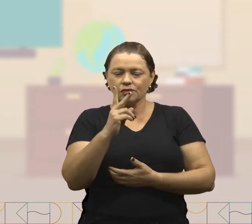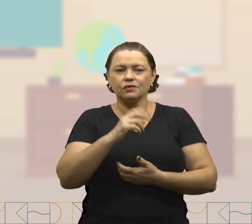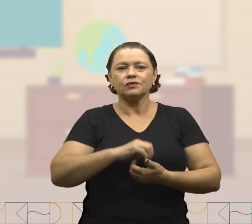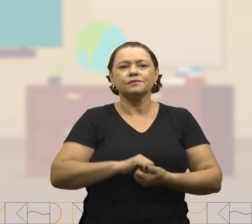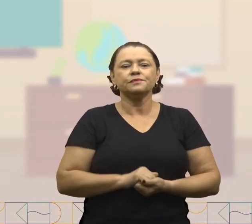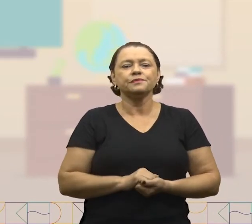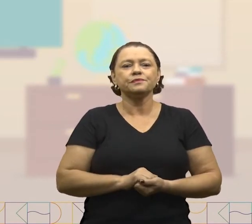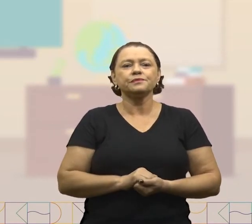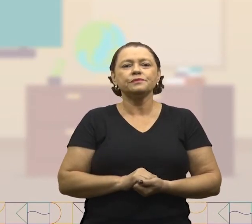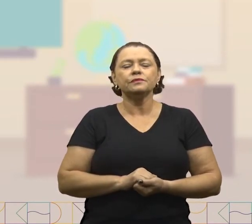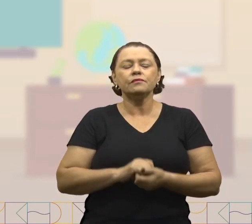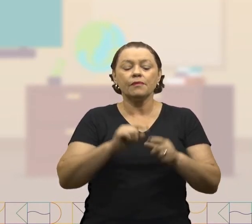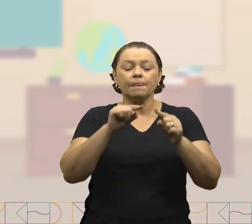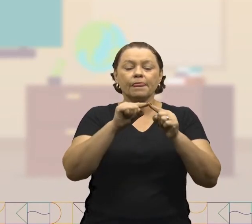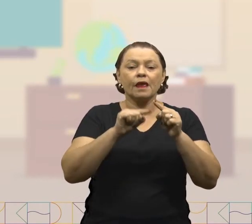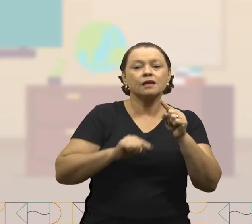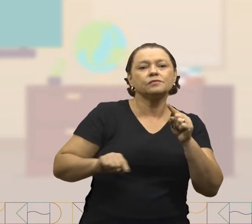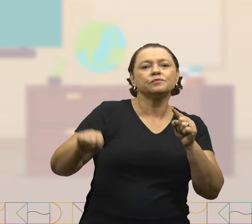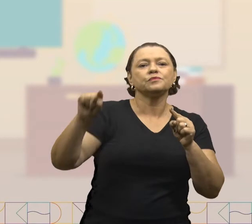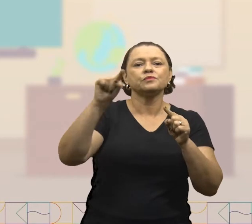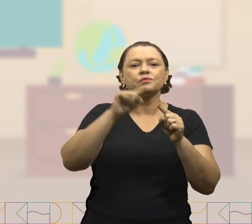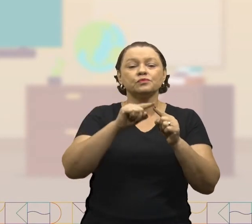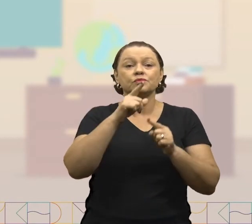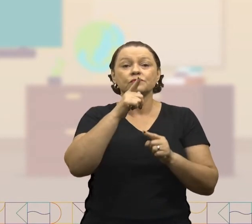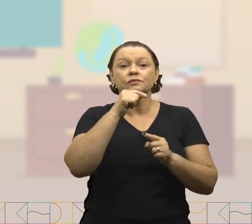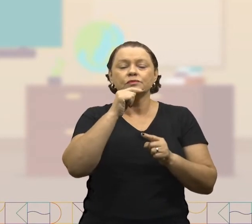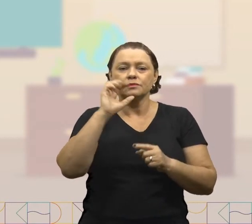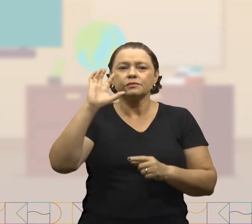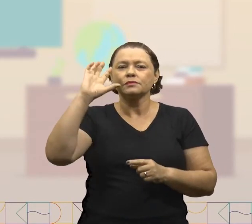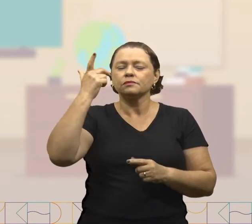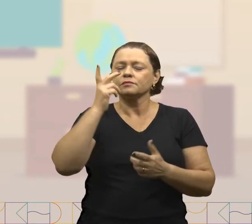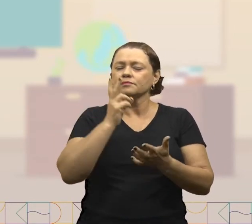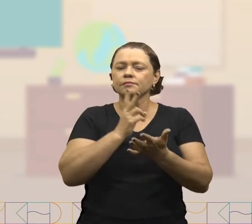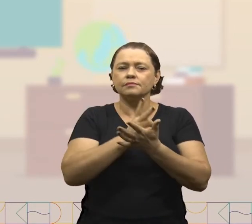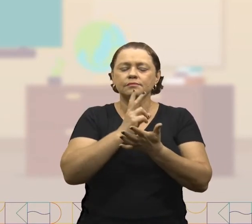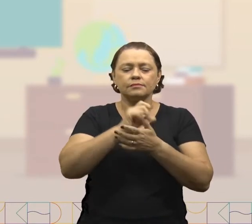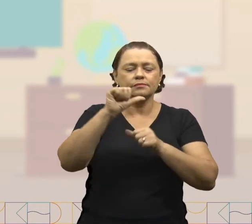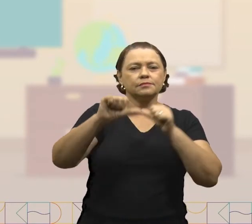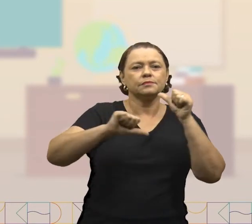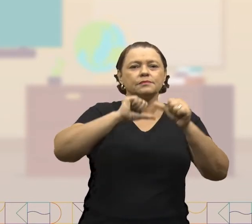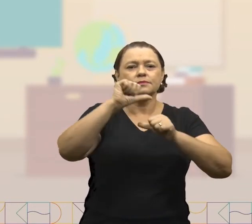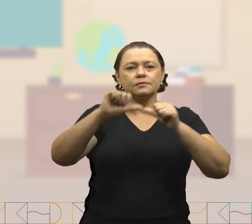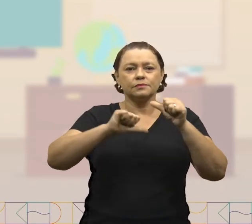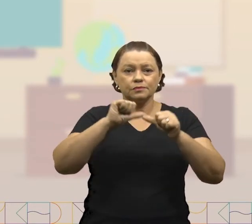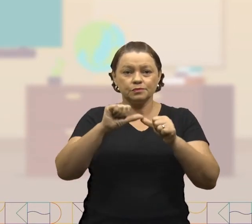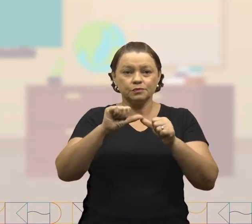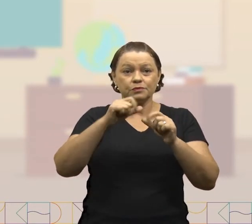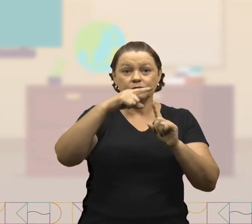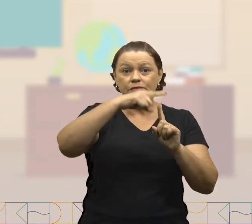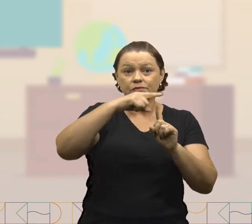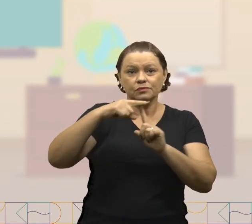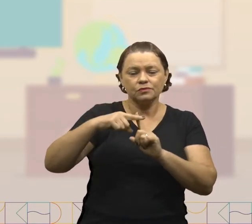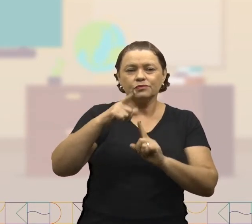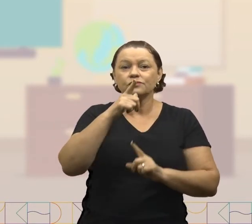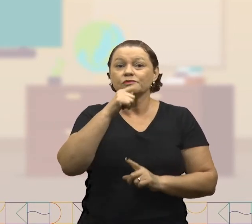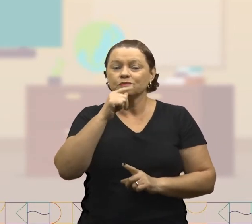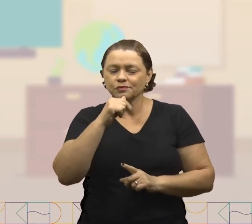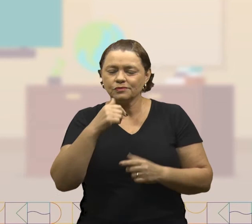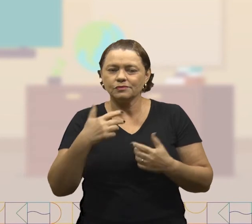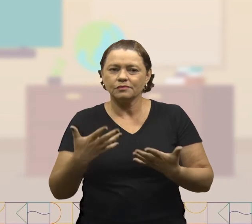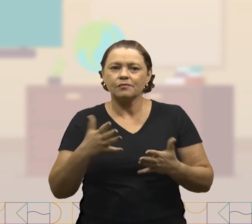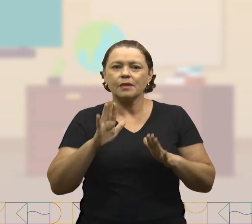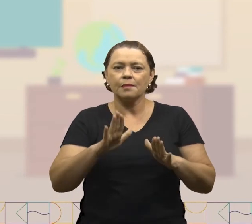O ciclo da água ocorre graças às mudanças de estado físico dessa substância. Entre os